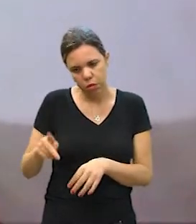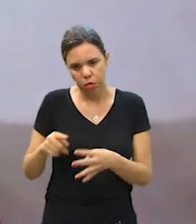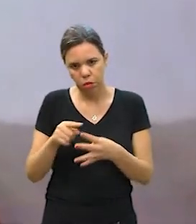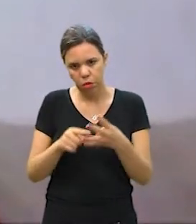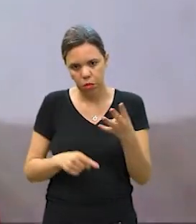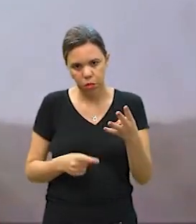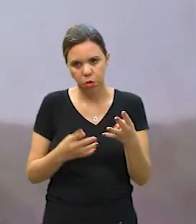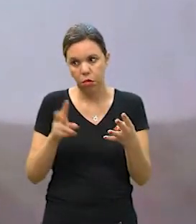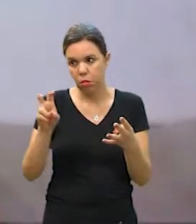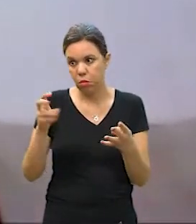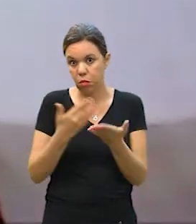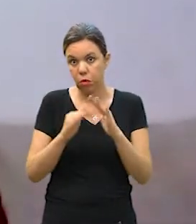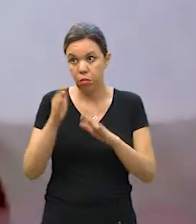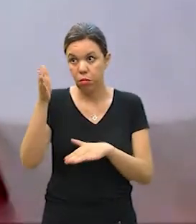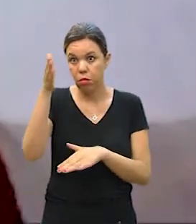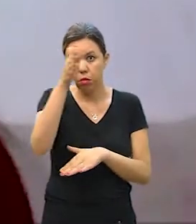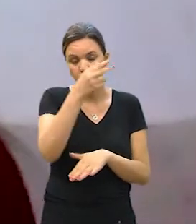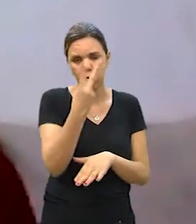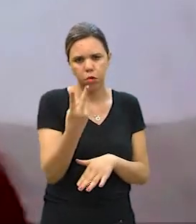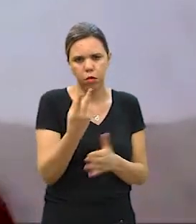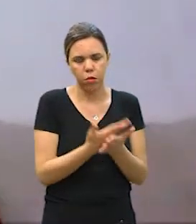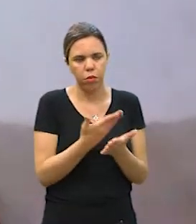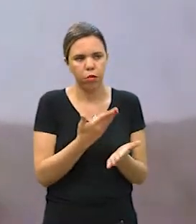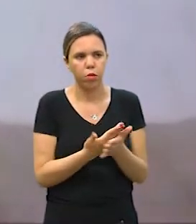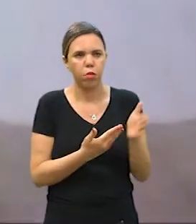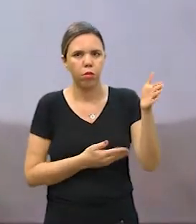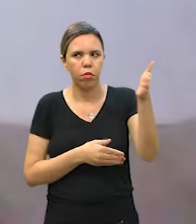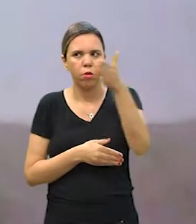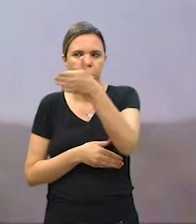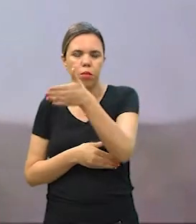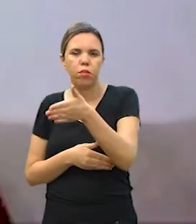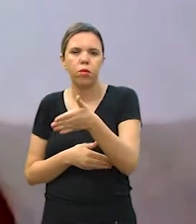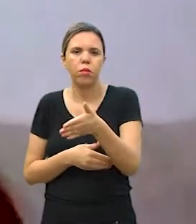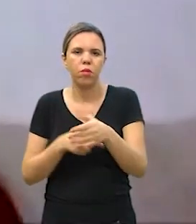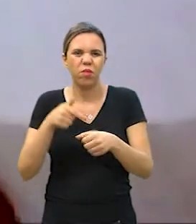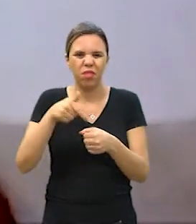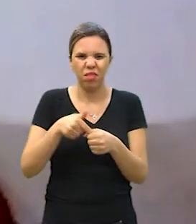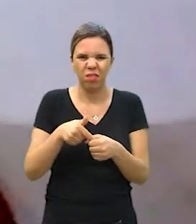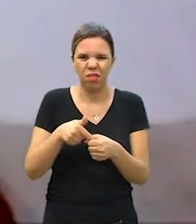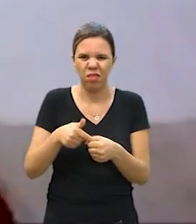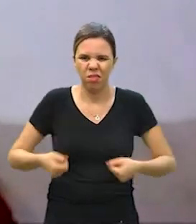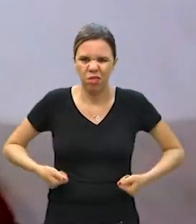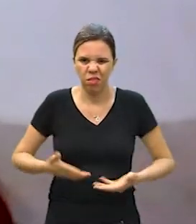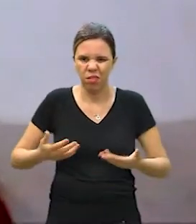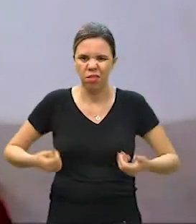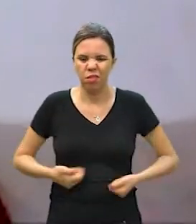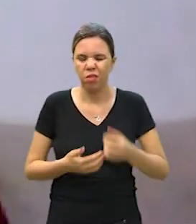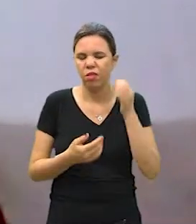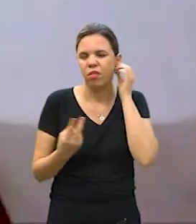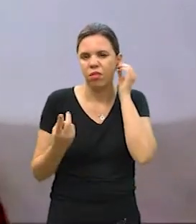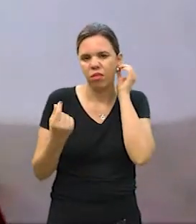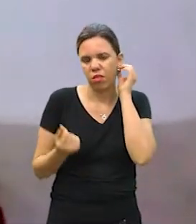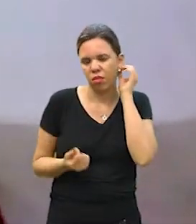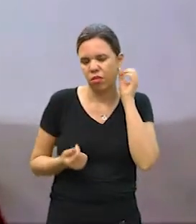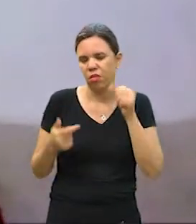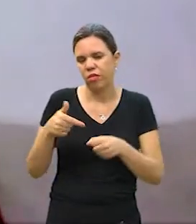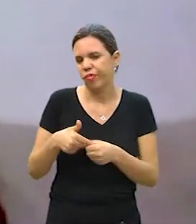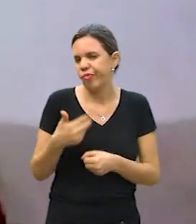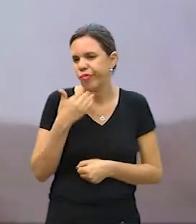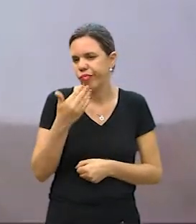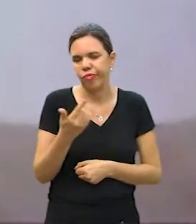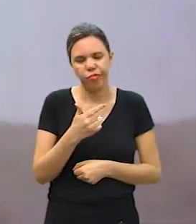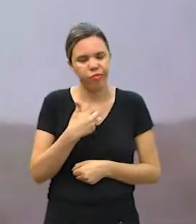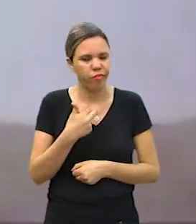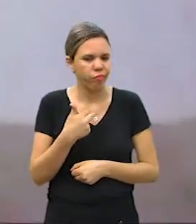tem 4, 5 escolas, então ele vai numa escola para dar 2 aulas. Então o que ele gasta de gasolina, né, com o preço que está a gasolina,